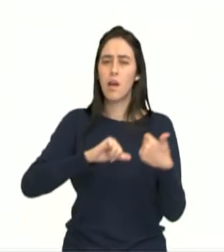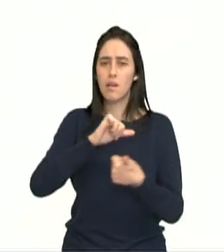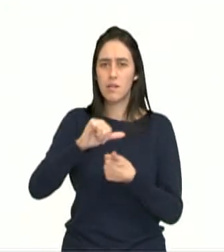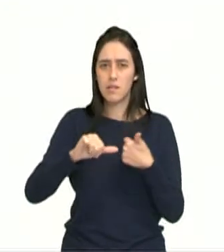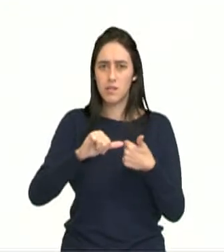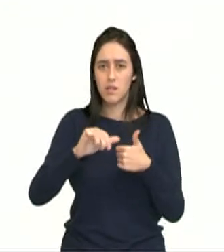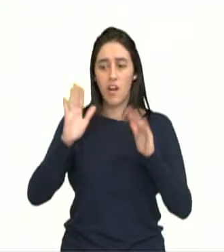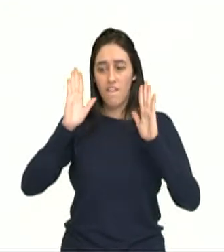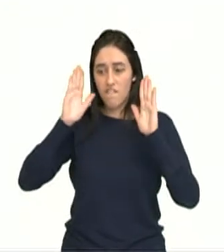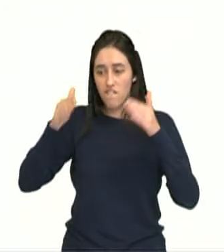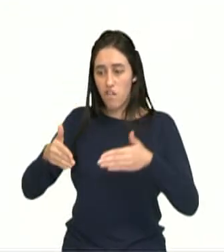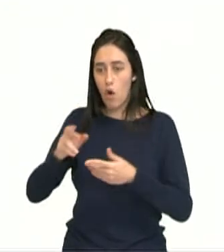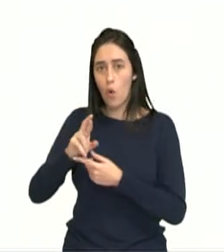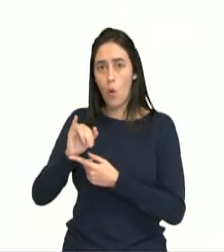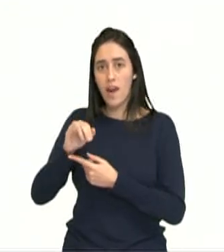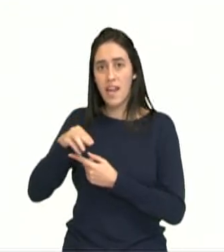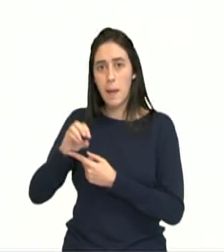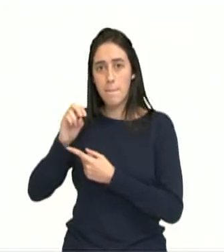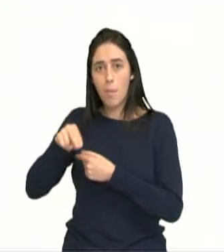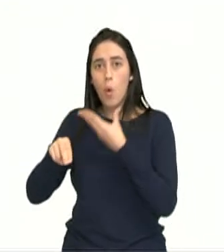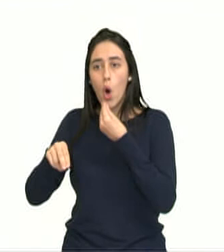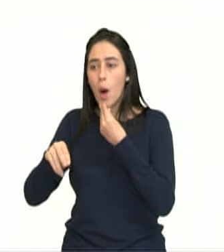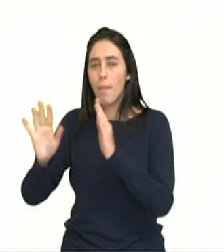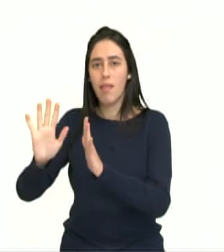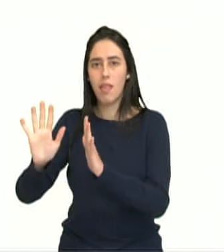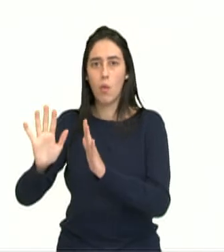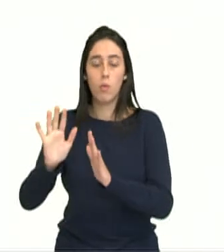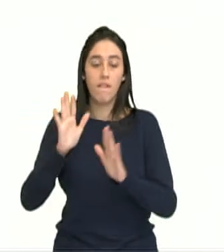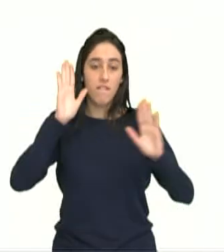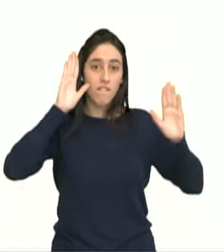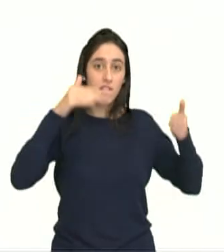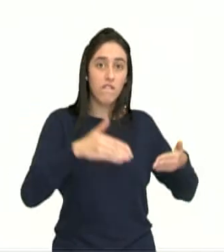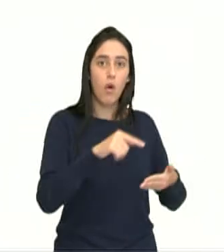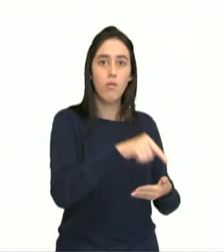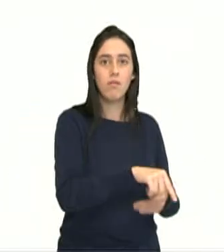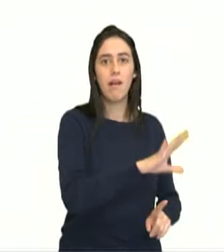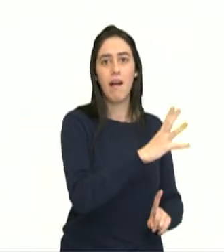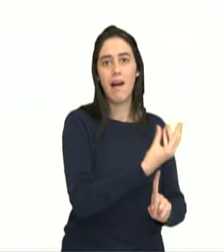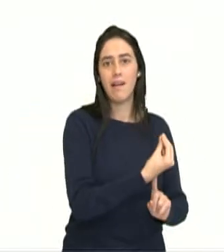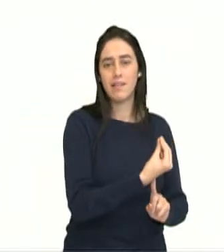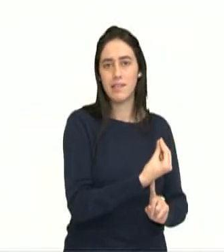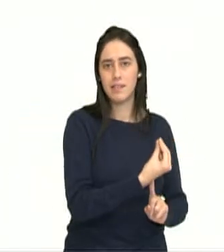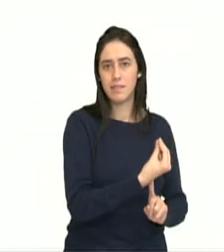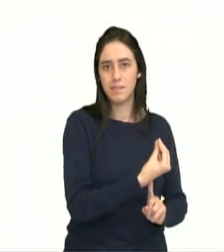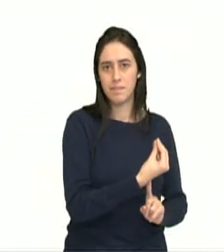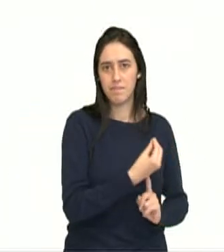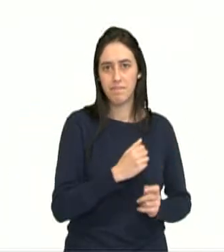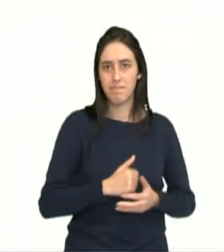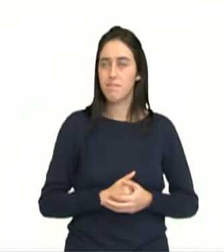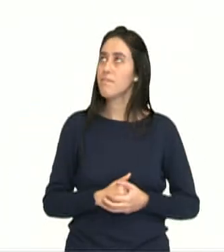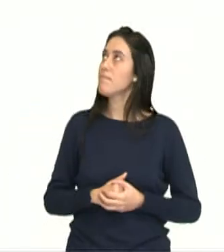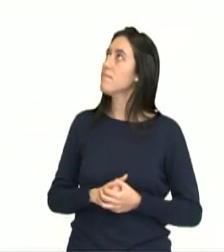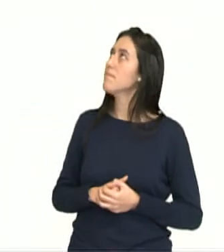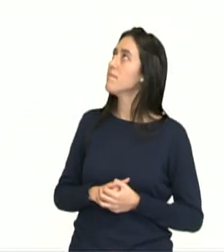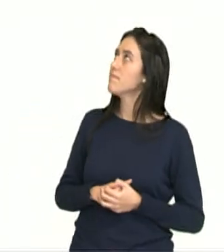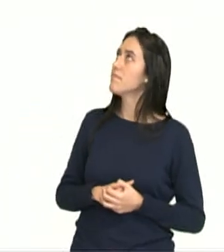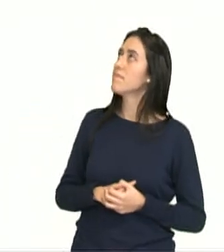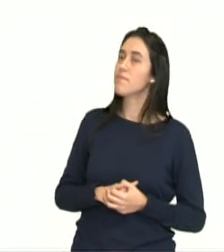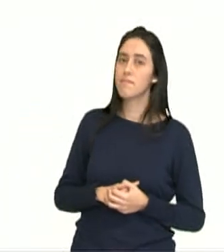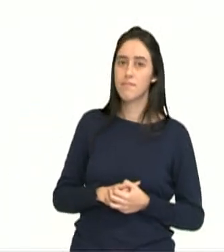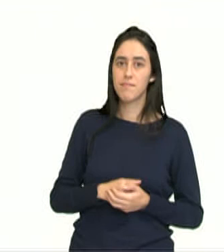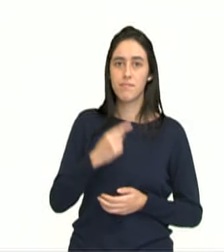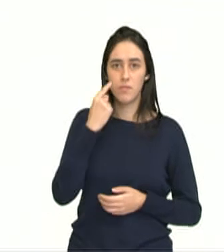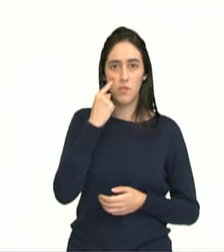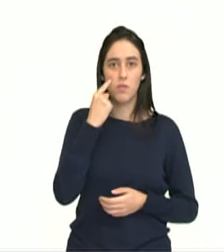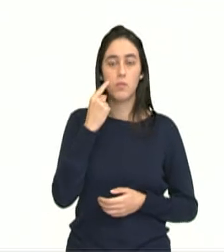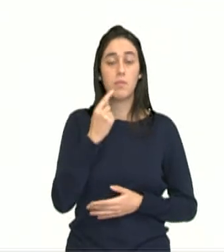transformando o quadro no elemento mais importante da frase, Lua Diurna was painted in Minsk in 2015 by Rimon, né? Então,